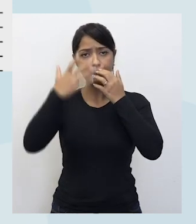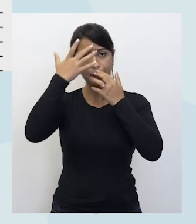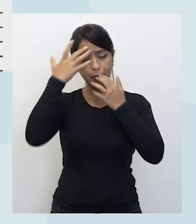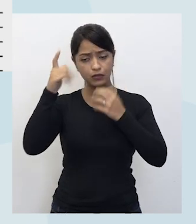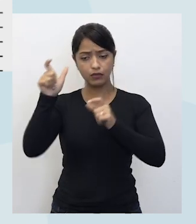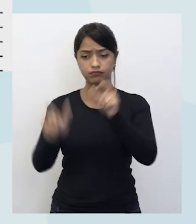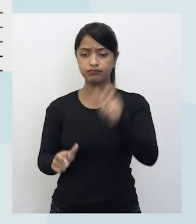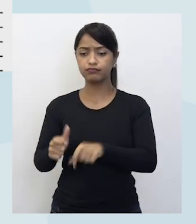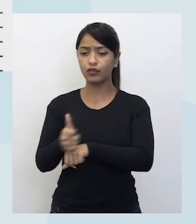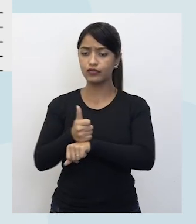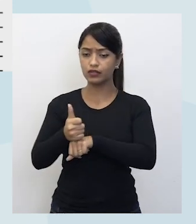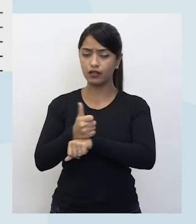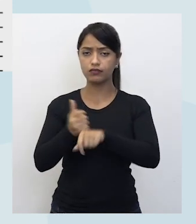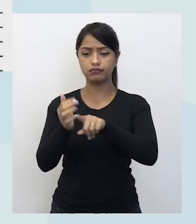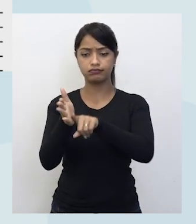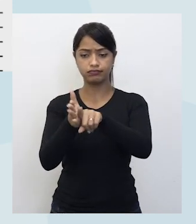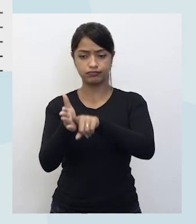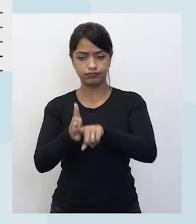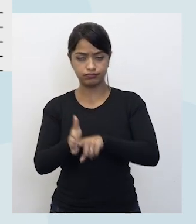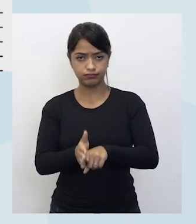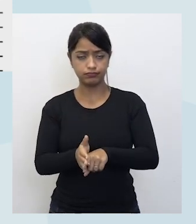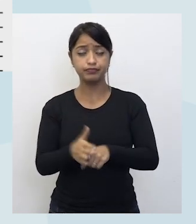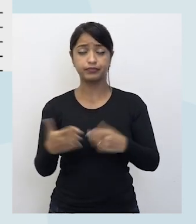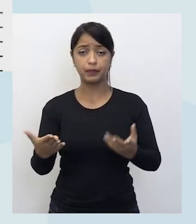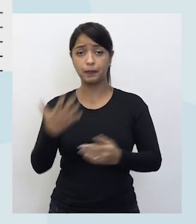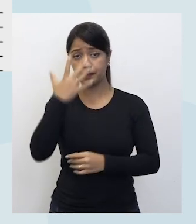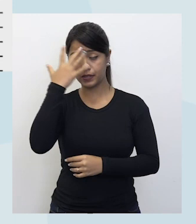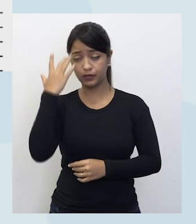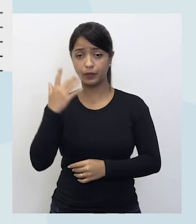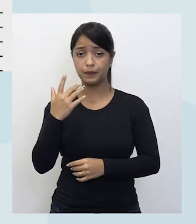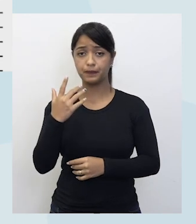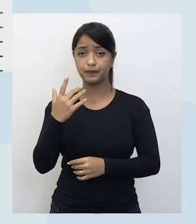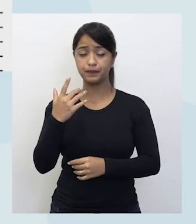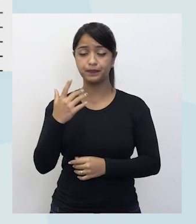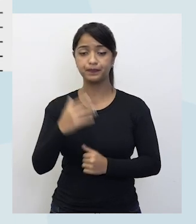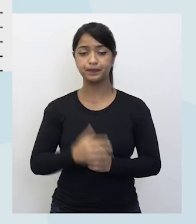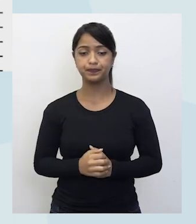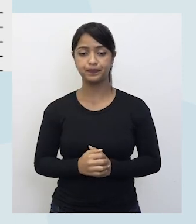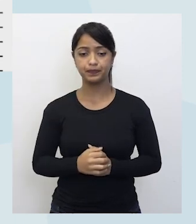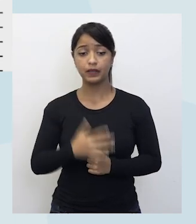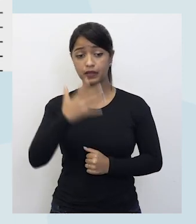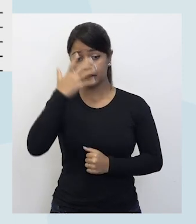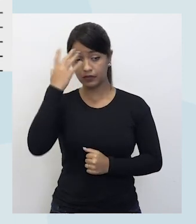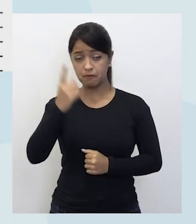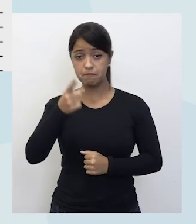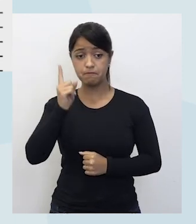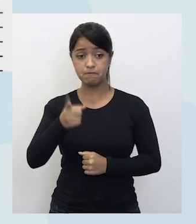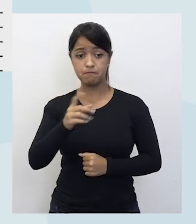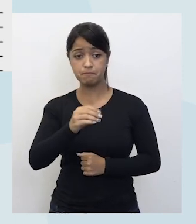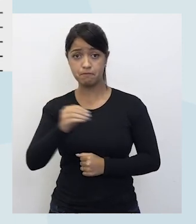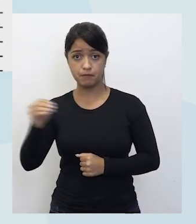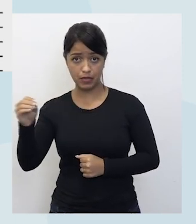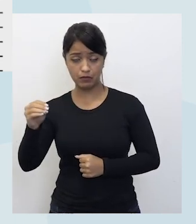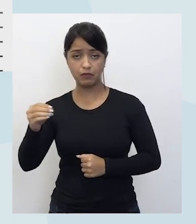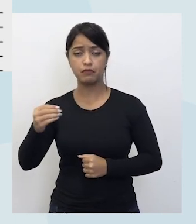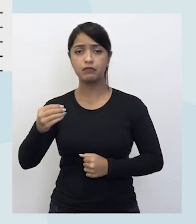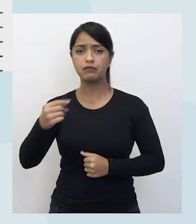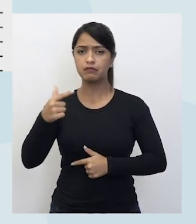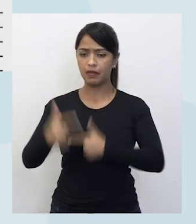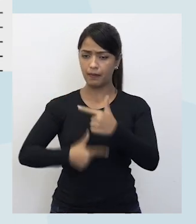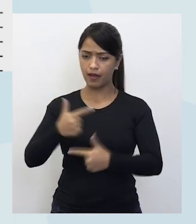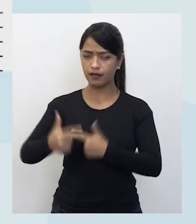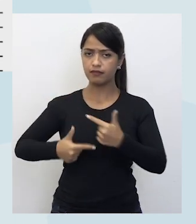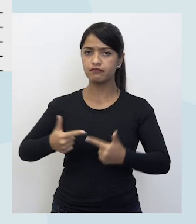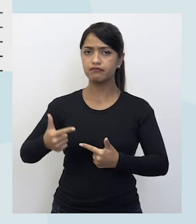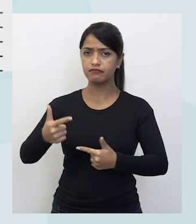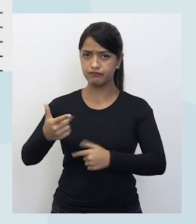ou seja, a cada 1.000 pesquisadores, né, a cada 1.000 empregados, desculpa, a cada 1.000 empregados, quantos são pesquisadores?